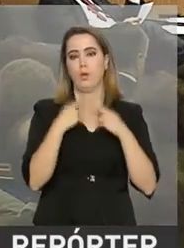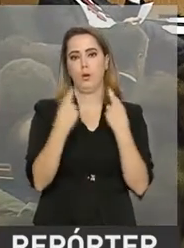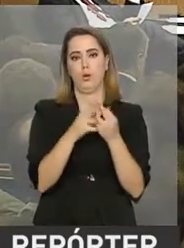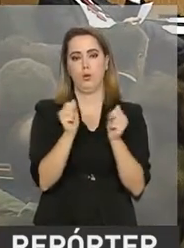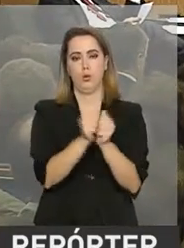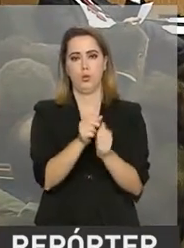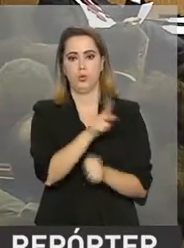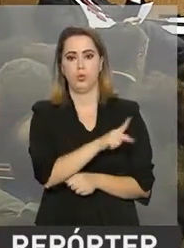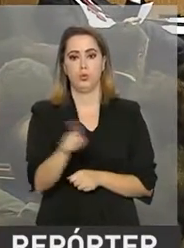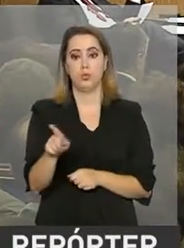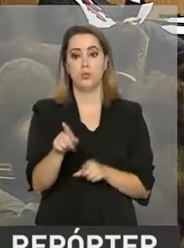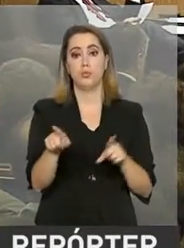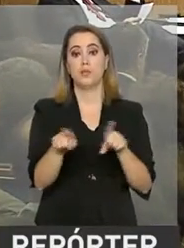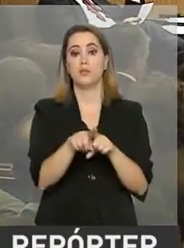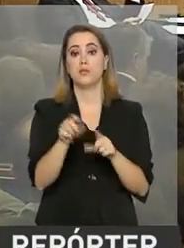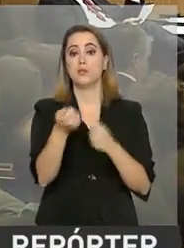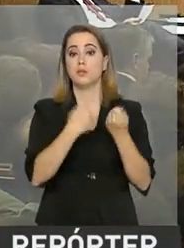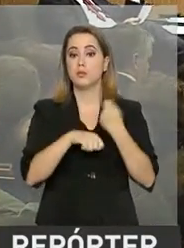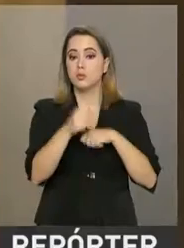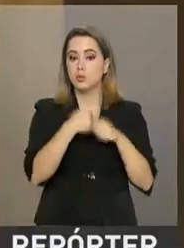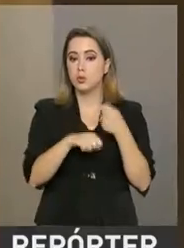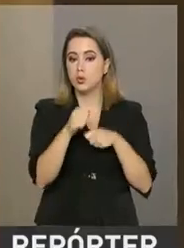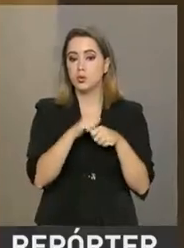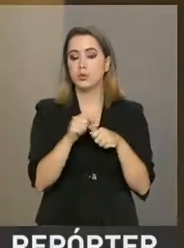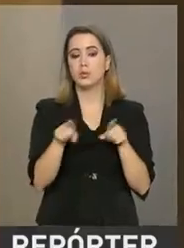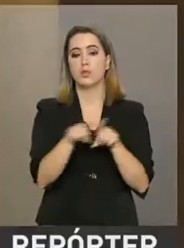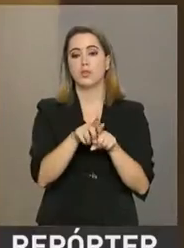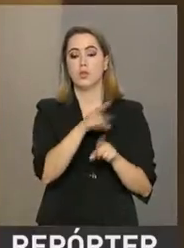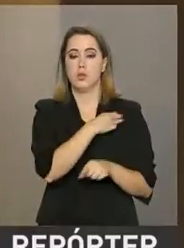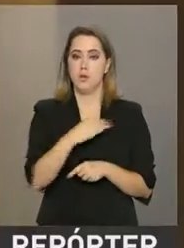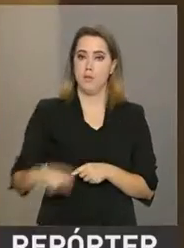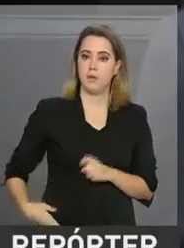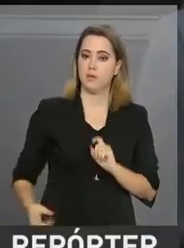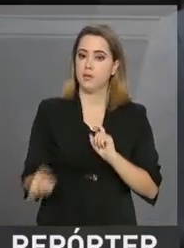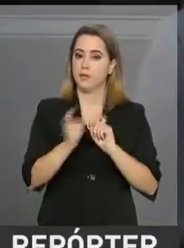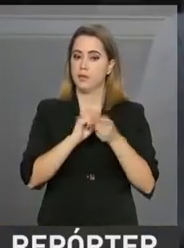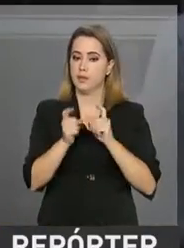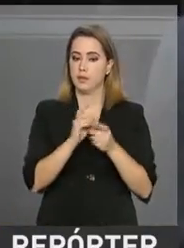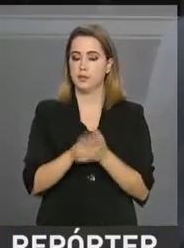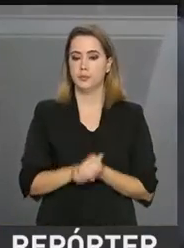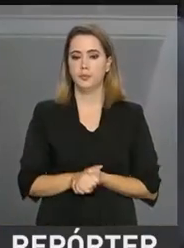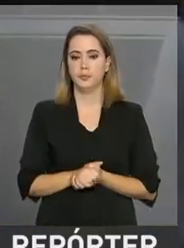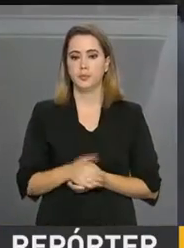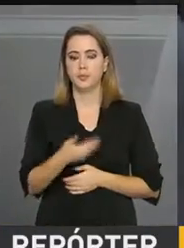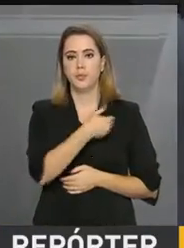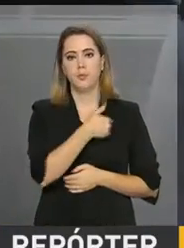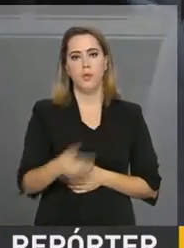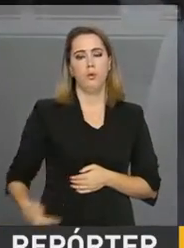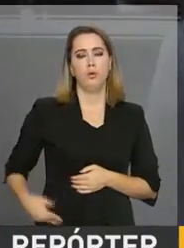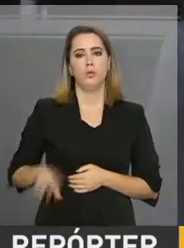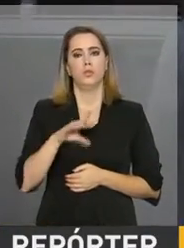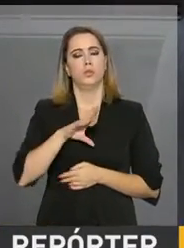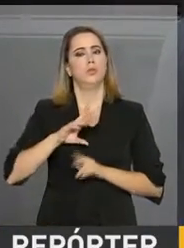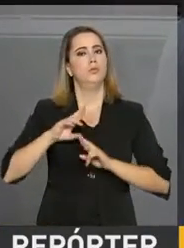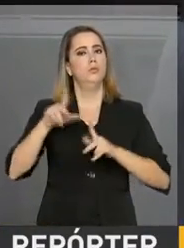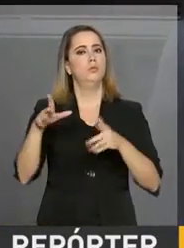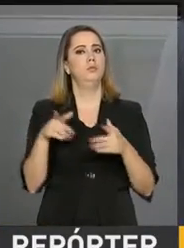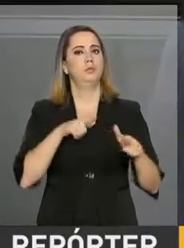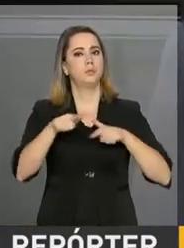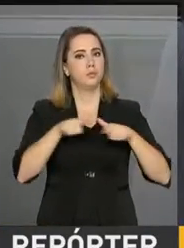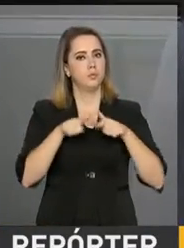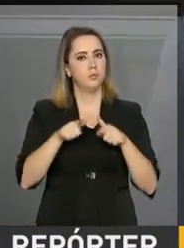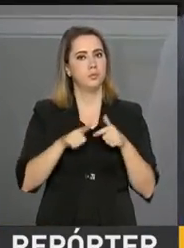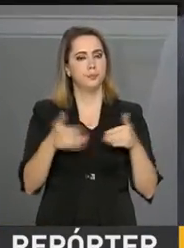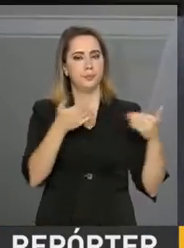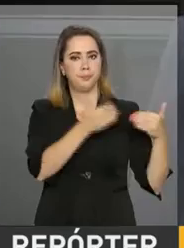economistas que também já comandaram órgão eo ministro da fazenda o governo está adotando uma série de medidas em várias